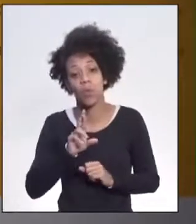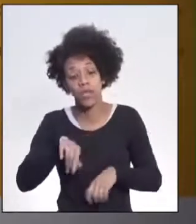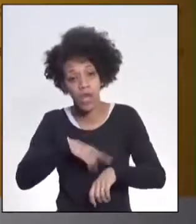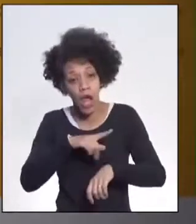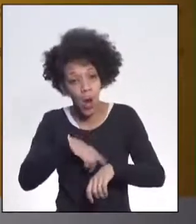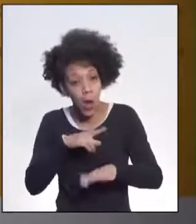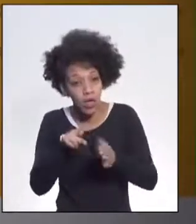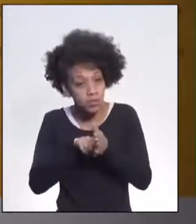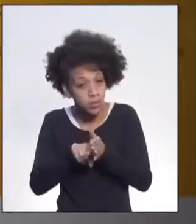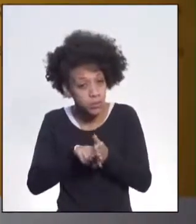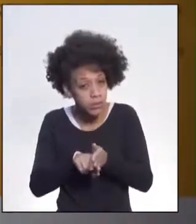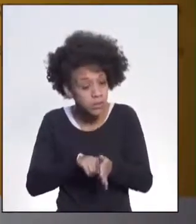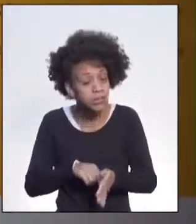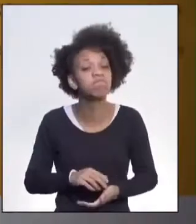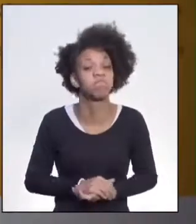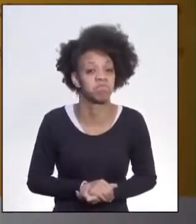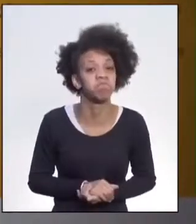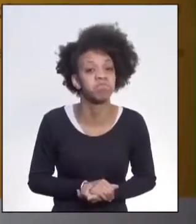pesquisa.